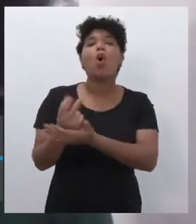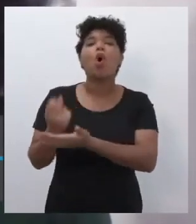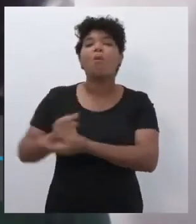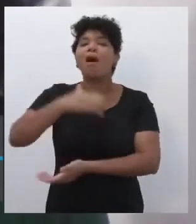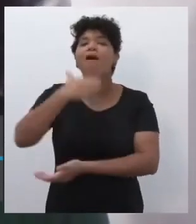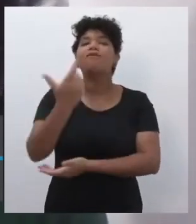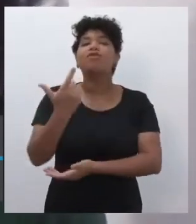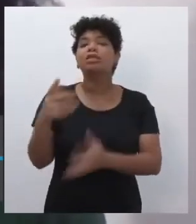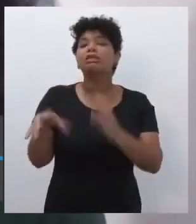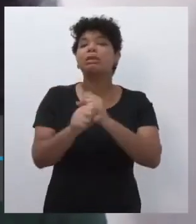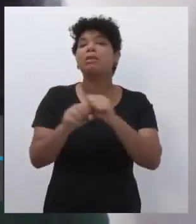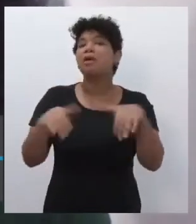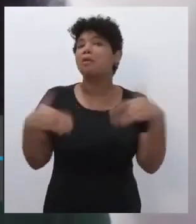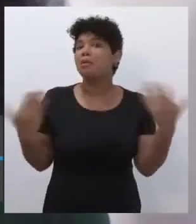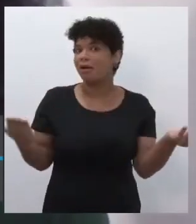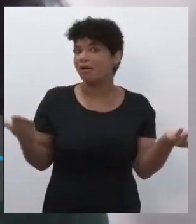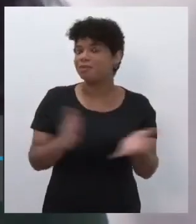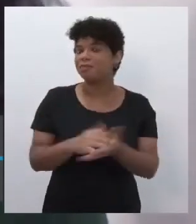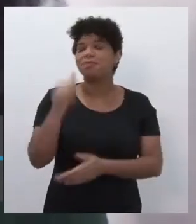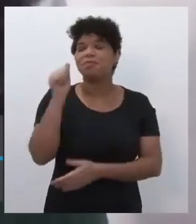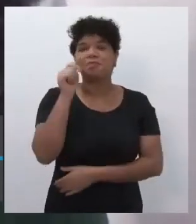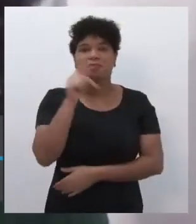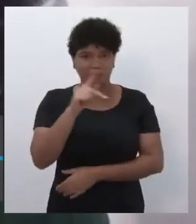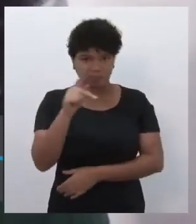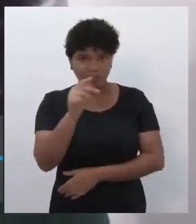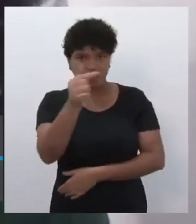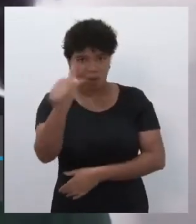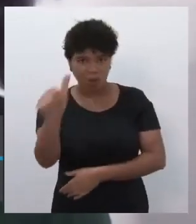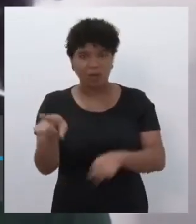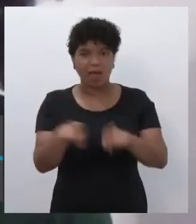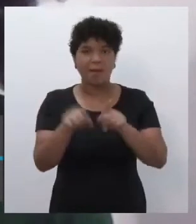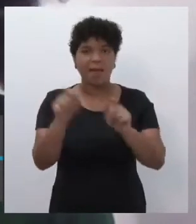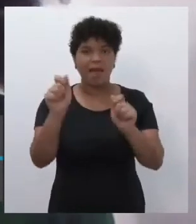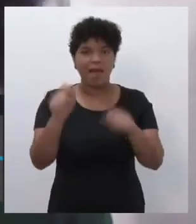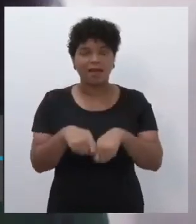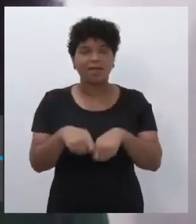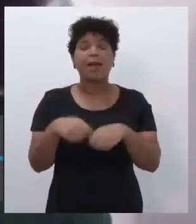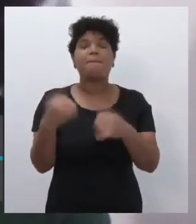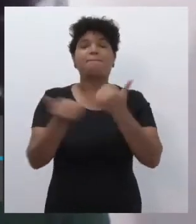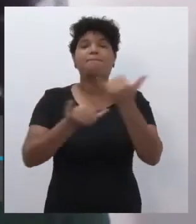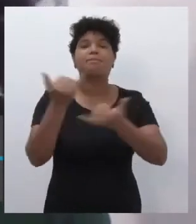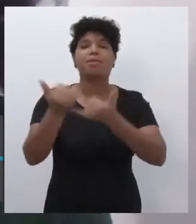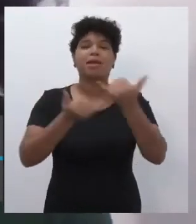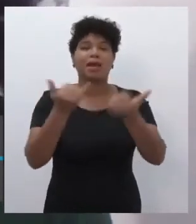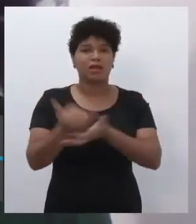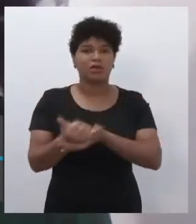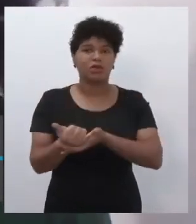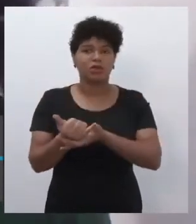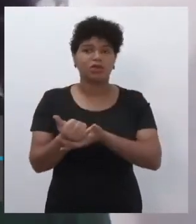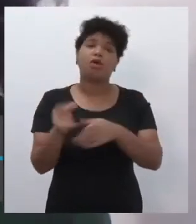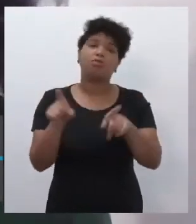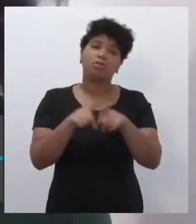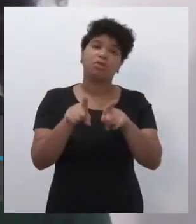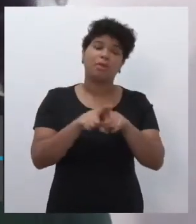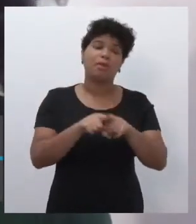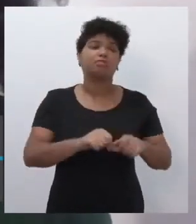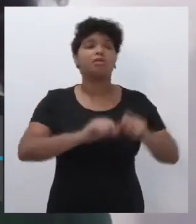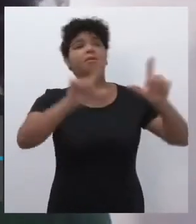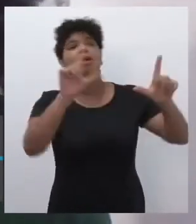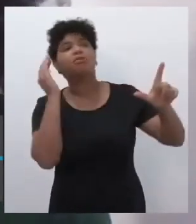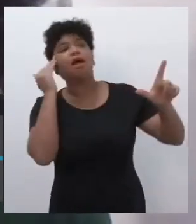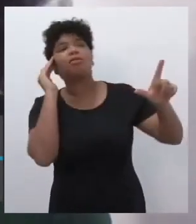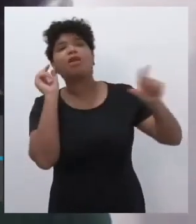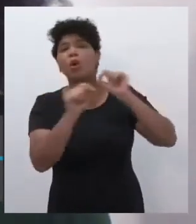imagens, montaria um quebra-cabeça ou um jogo de memória. E ela seria a leitora. A professora Lúcia